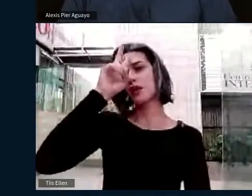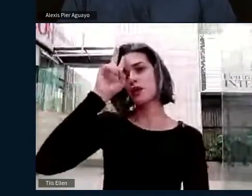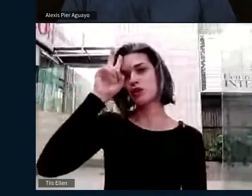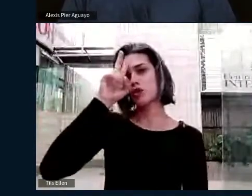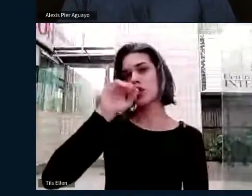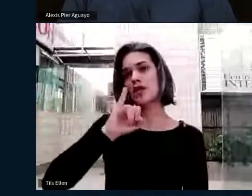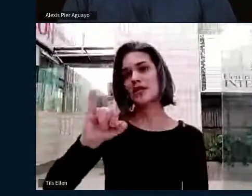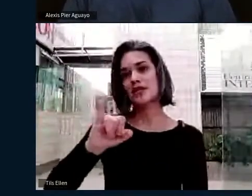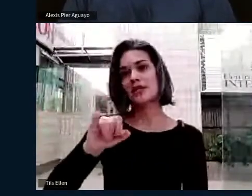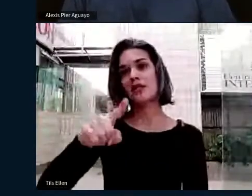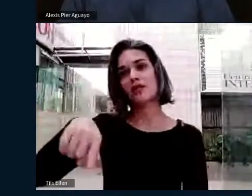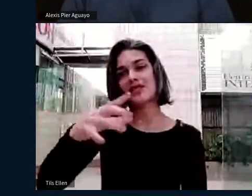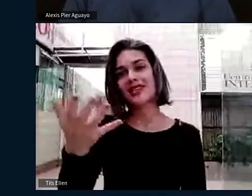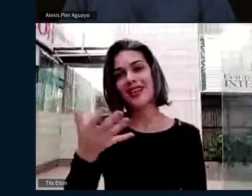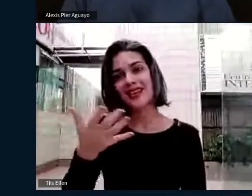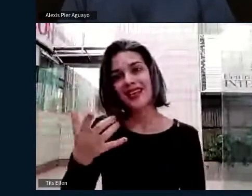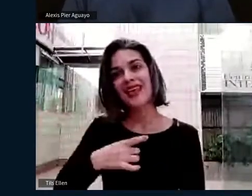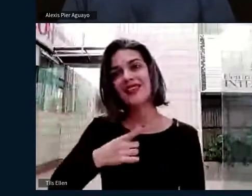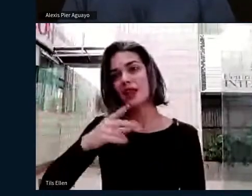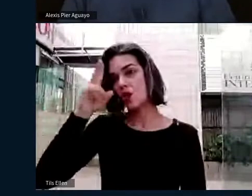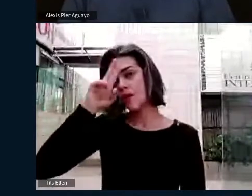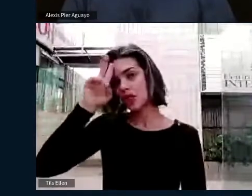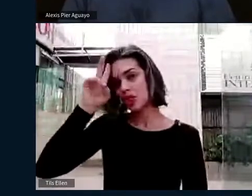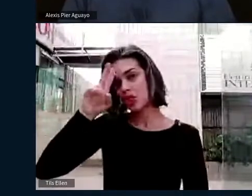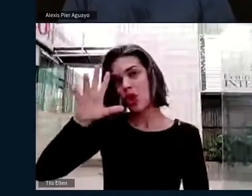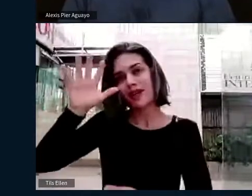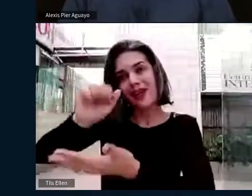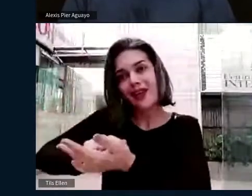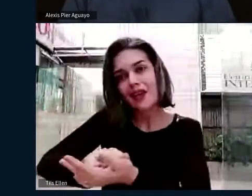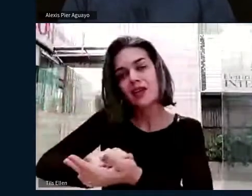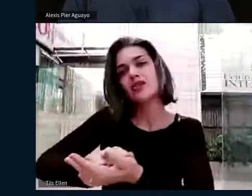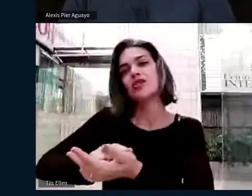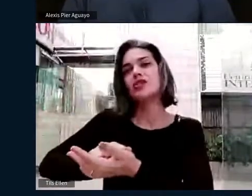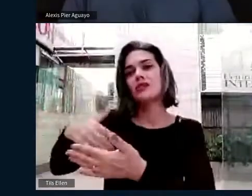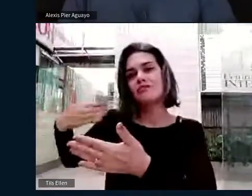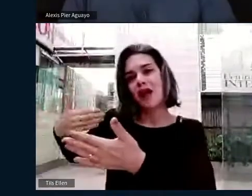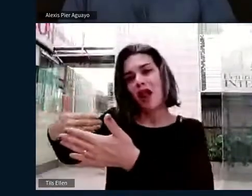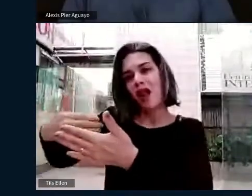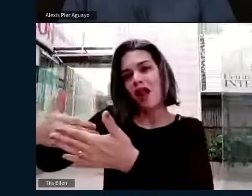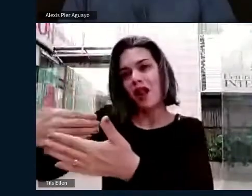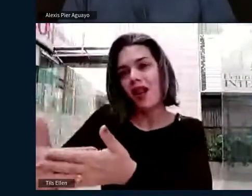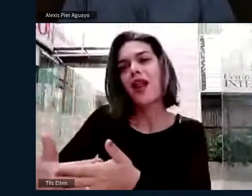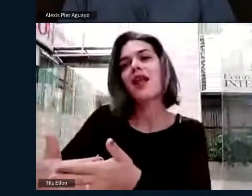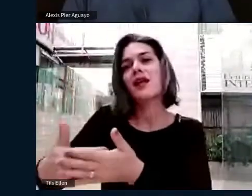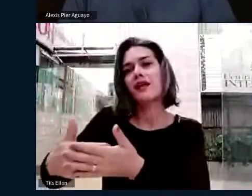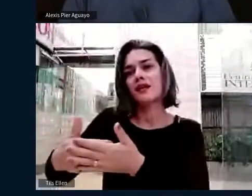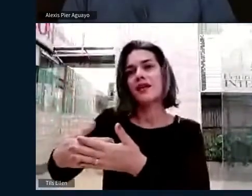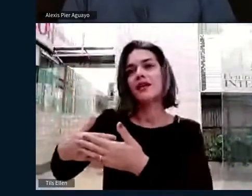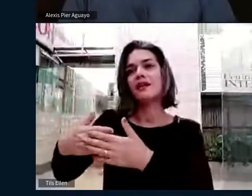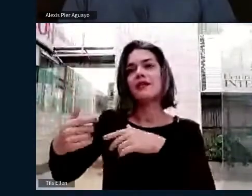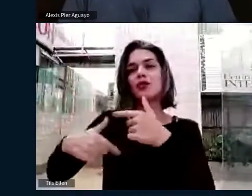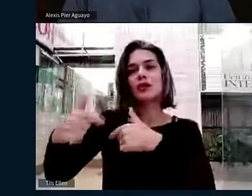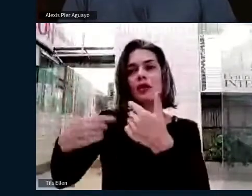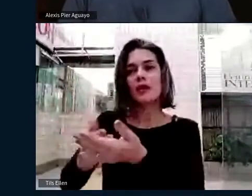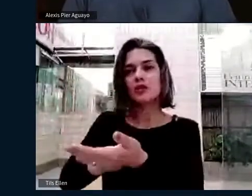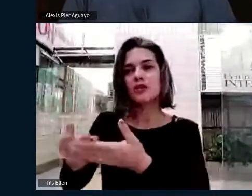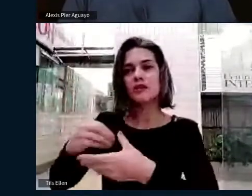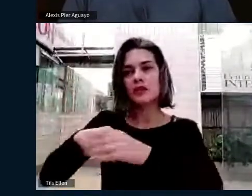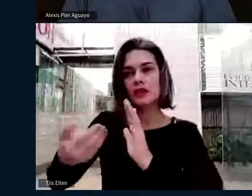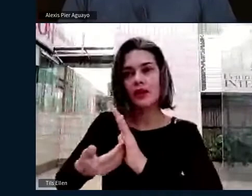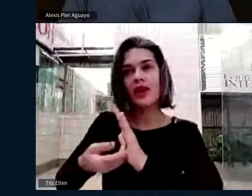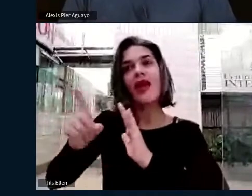memória da atuação dos intérpretes de Libras na Câmara dos Deputados, isso é um aspecto